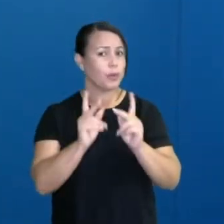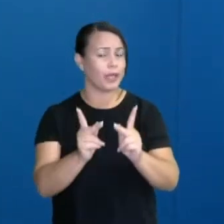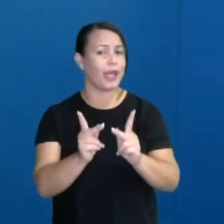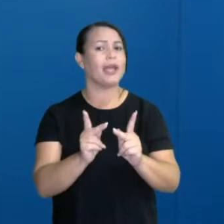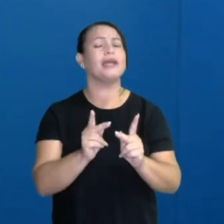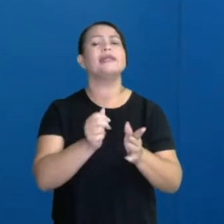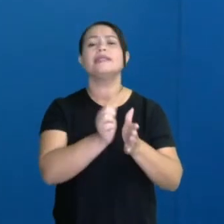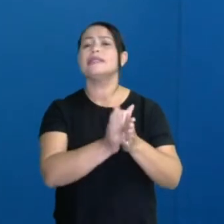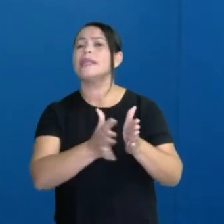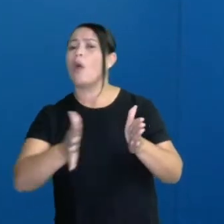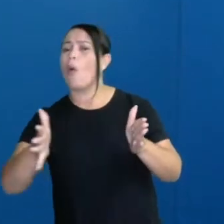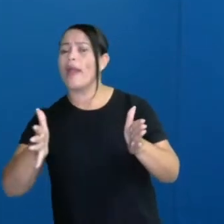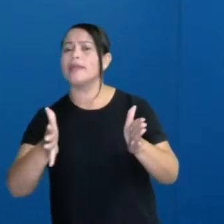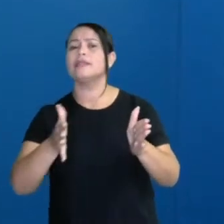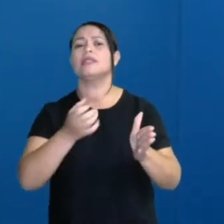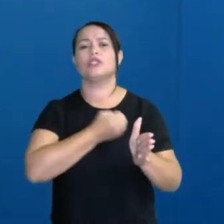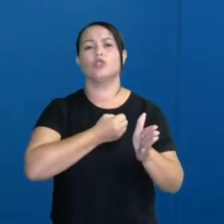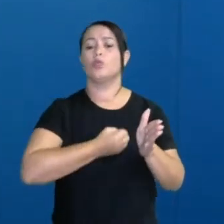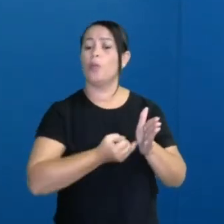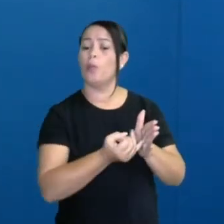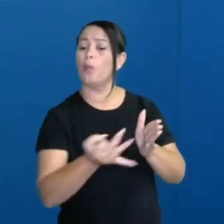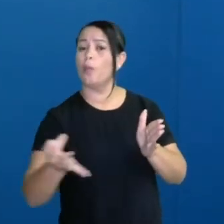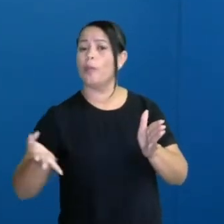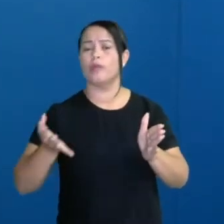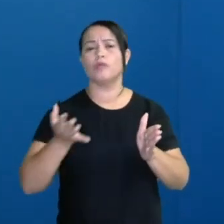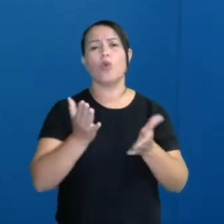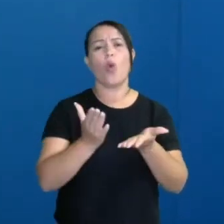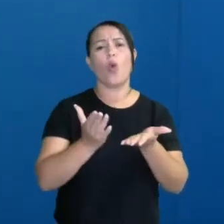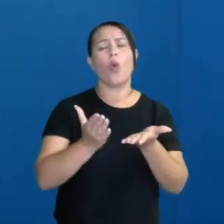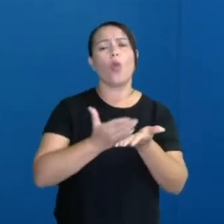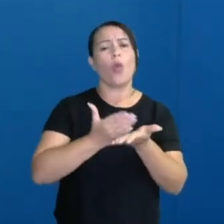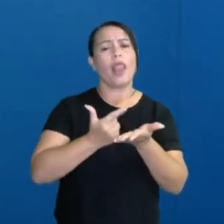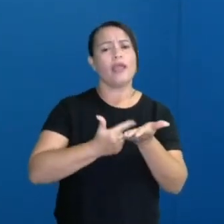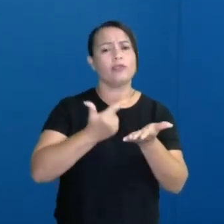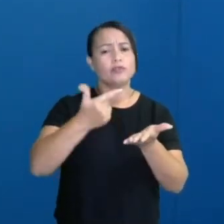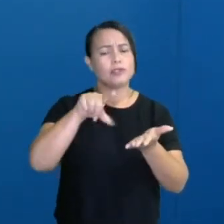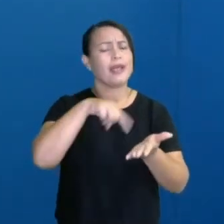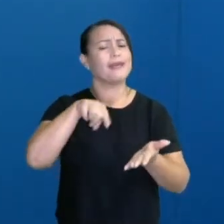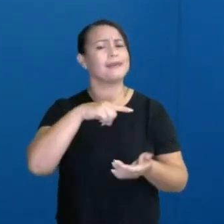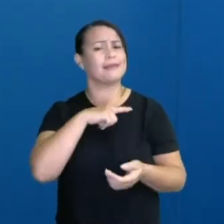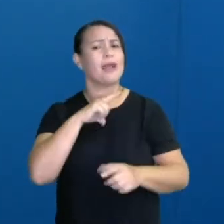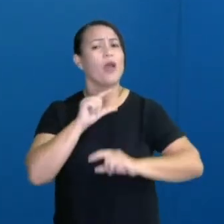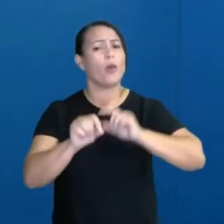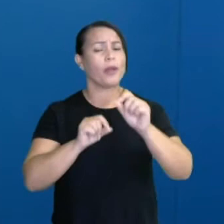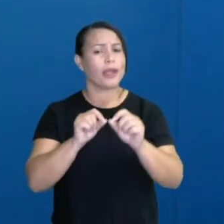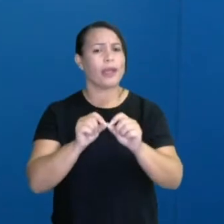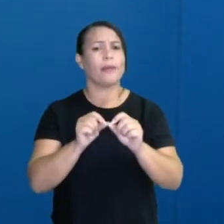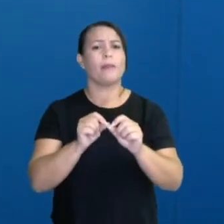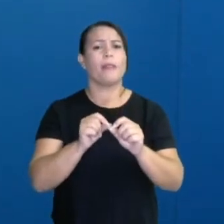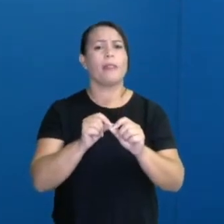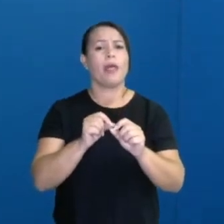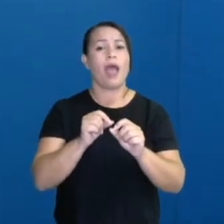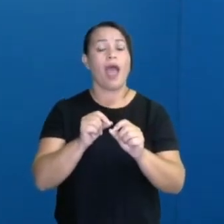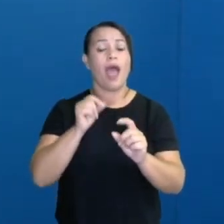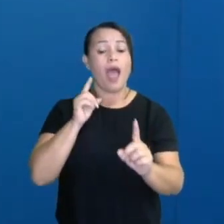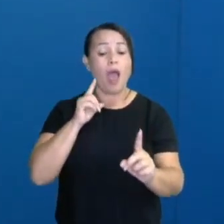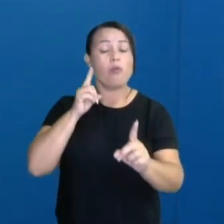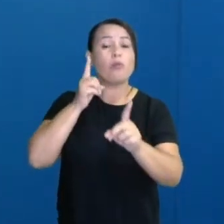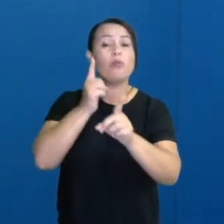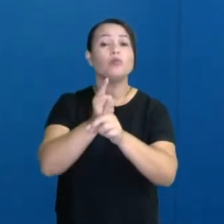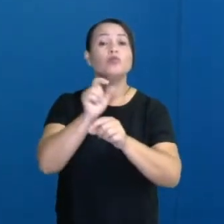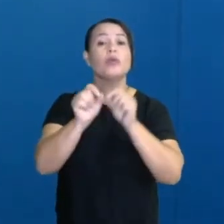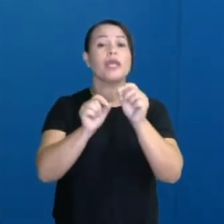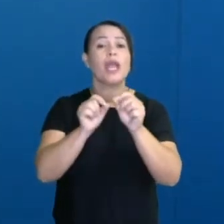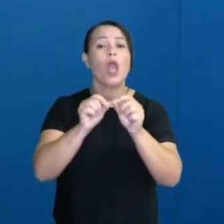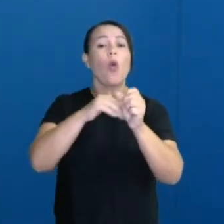Nós chamamos de sequência numérica. No livro de vocês tem o seguinte, onde diz lá assim, ó, descubra o segredo, ou